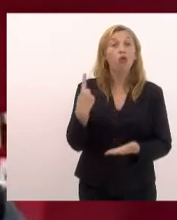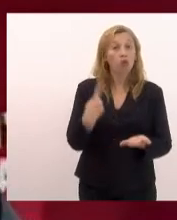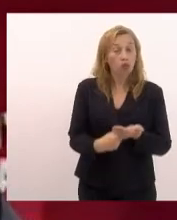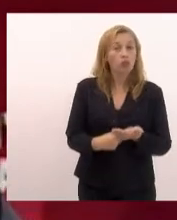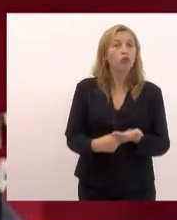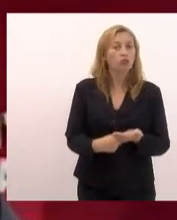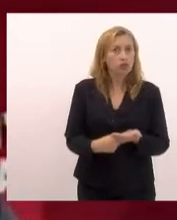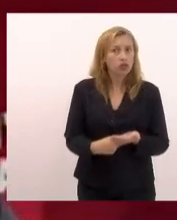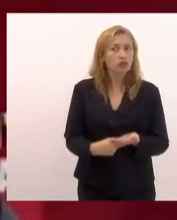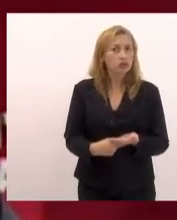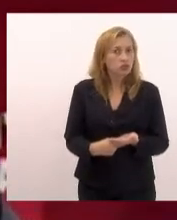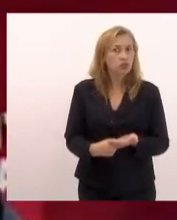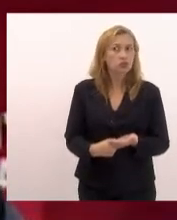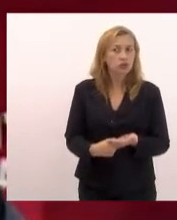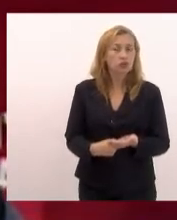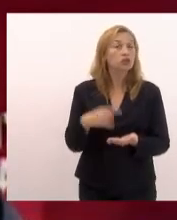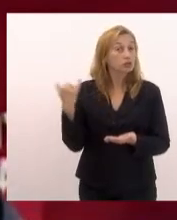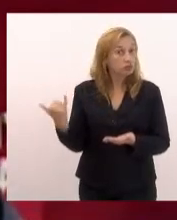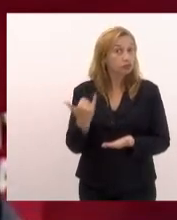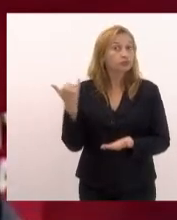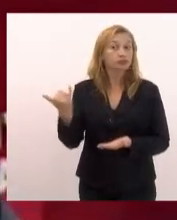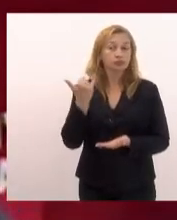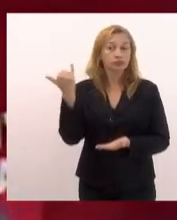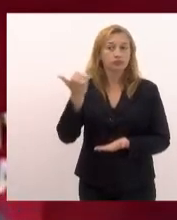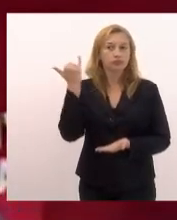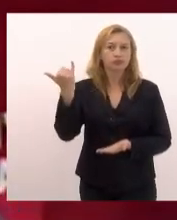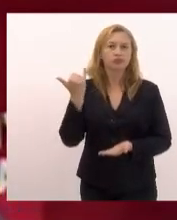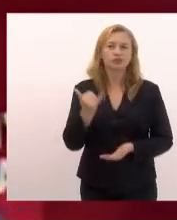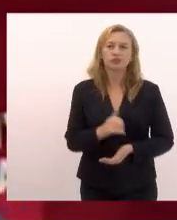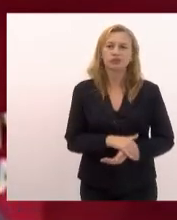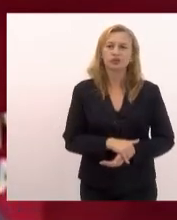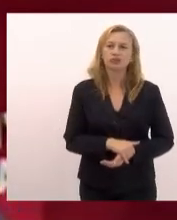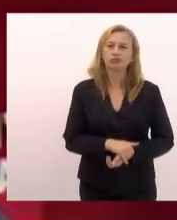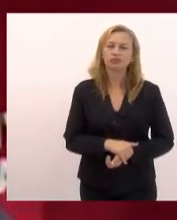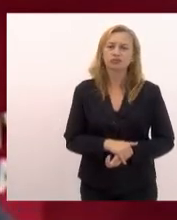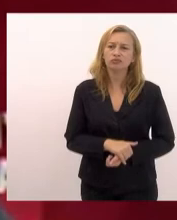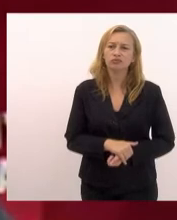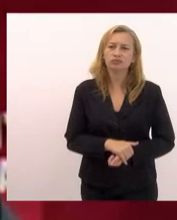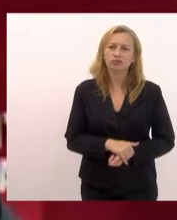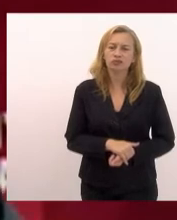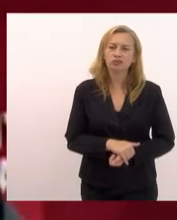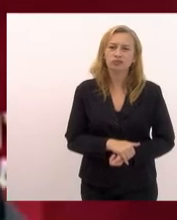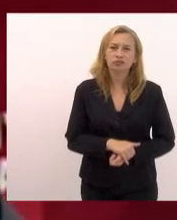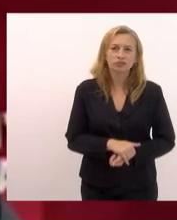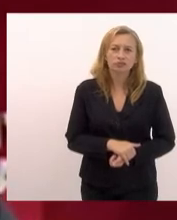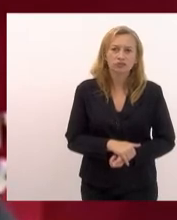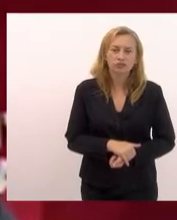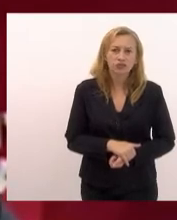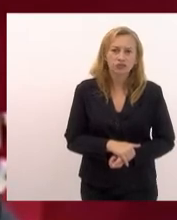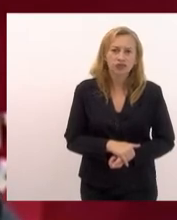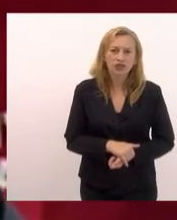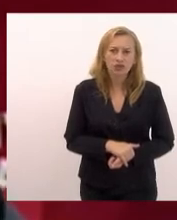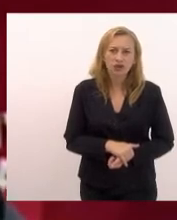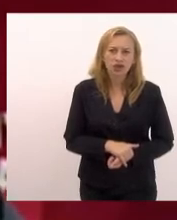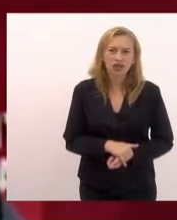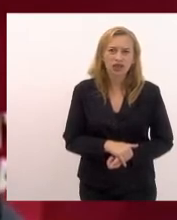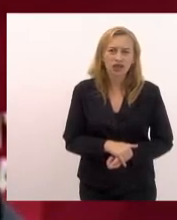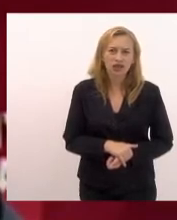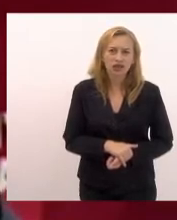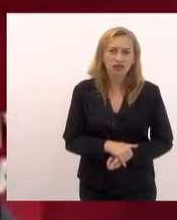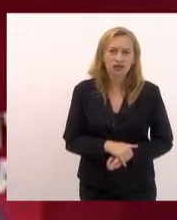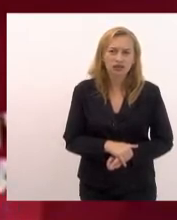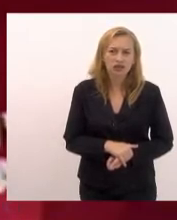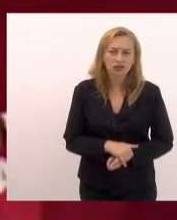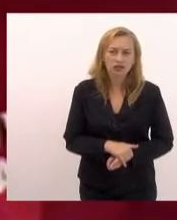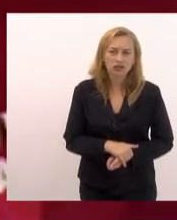eu considero um compromisso muito importante com a Baixada Fluminense. Mas eu também acho que a gente tem que ter clareza